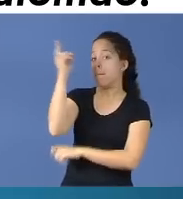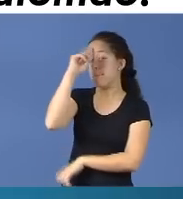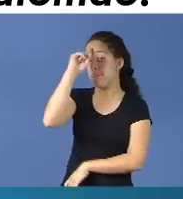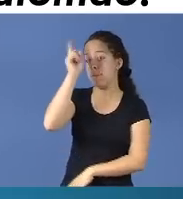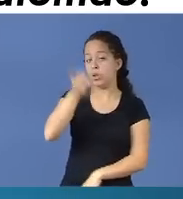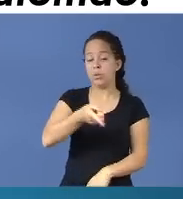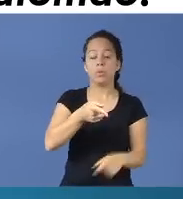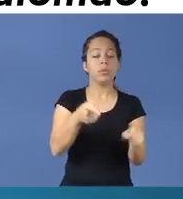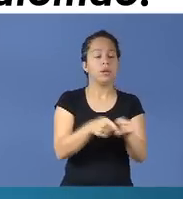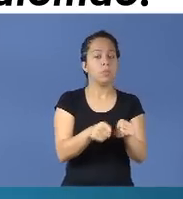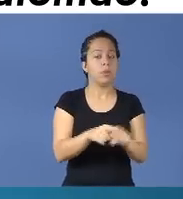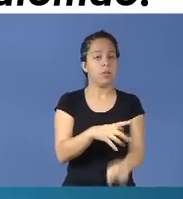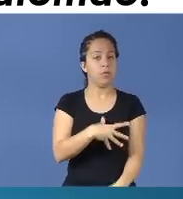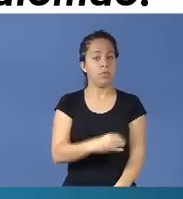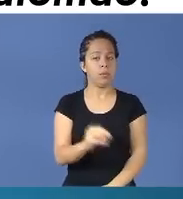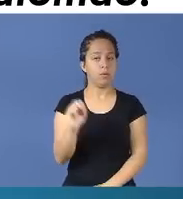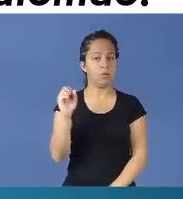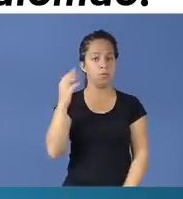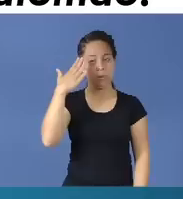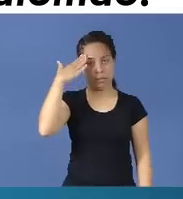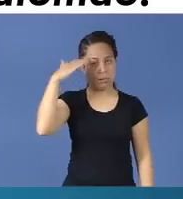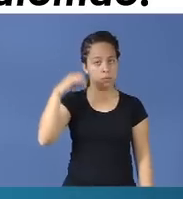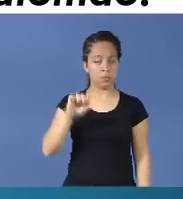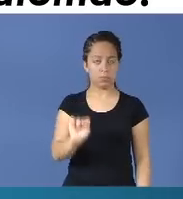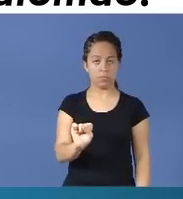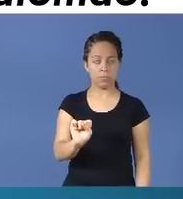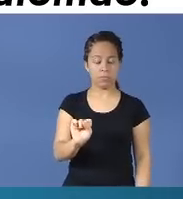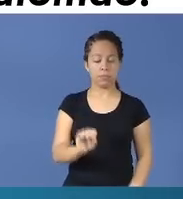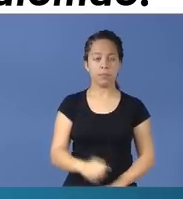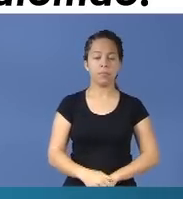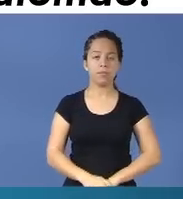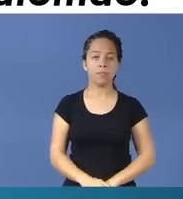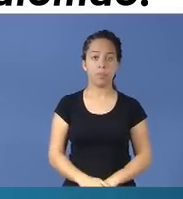Salomão. Olha aqui, é o que nós estamos fazendo.